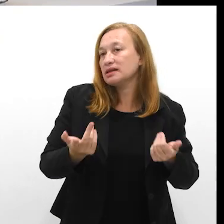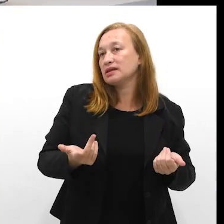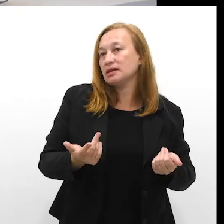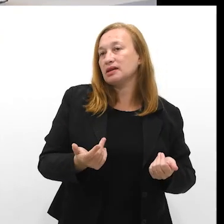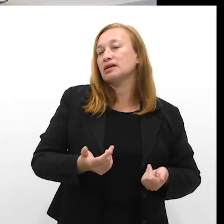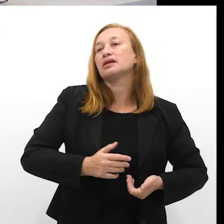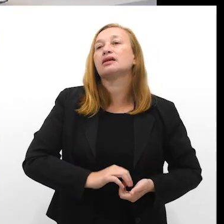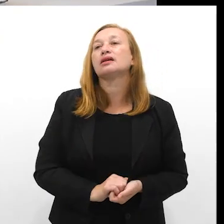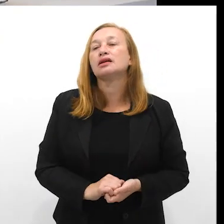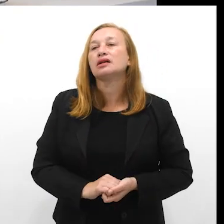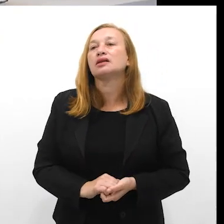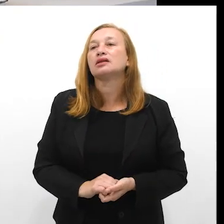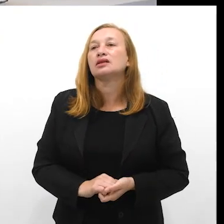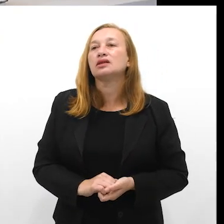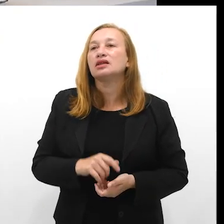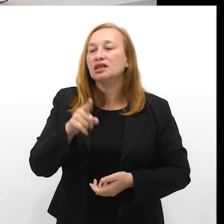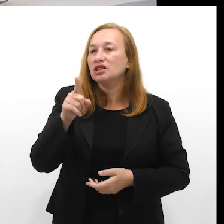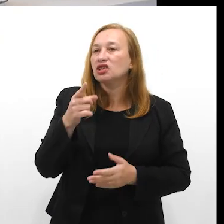nessa...